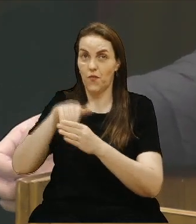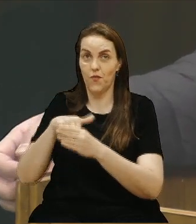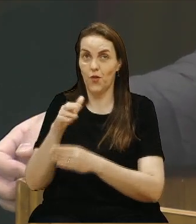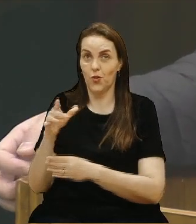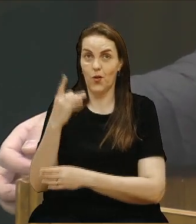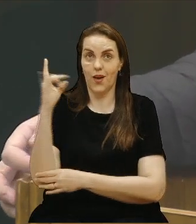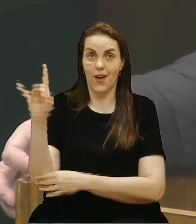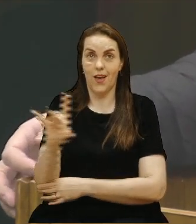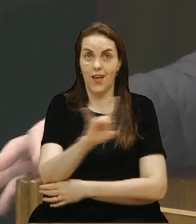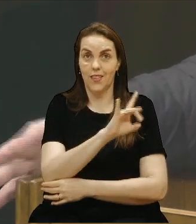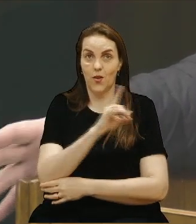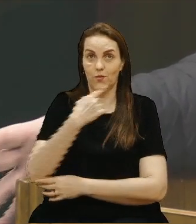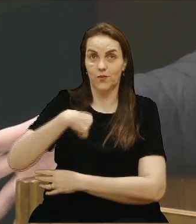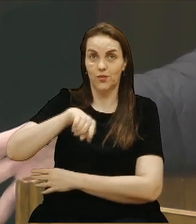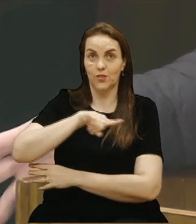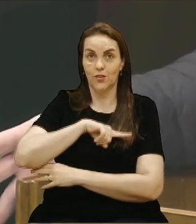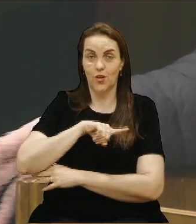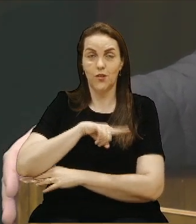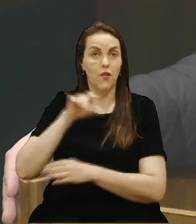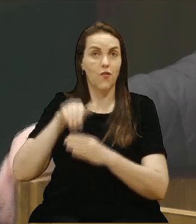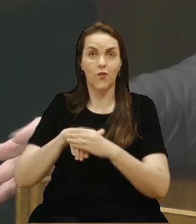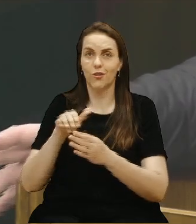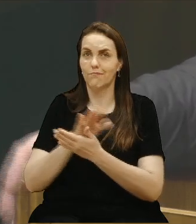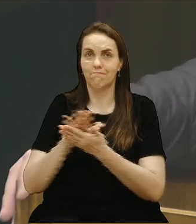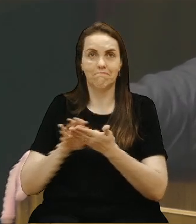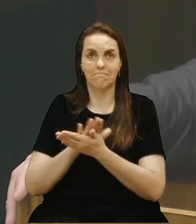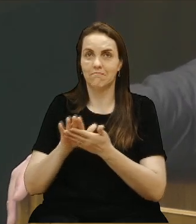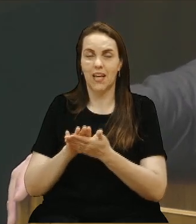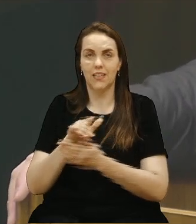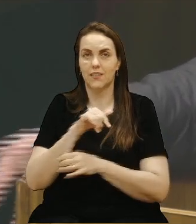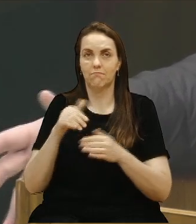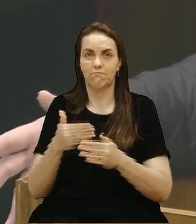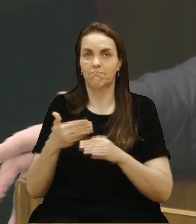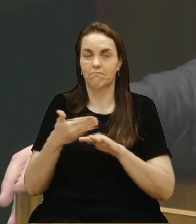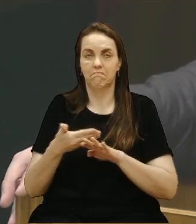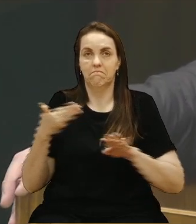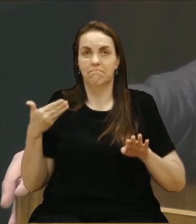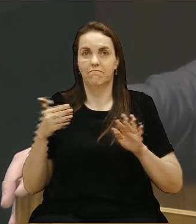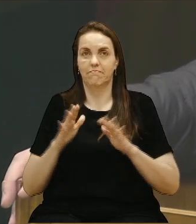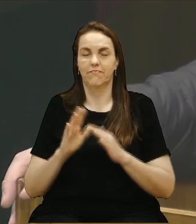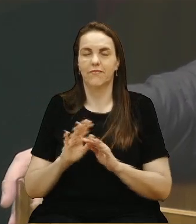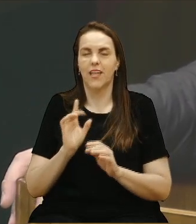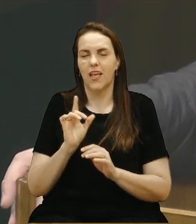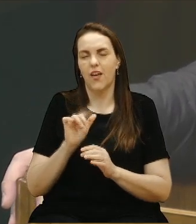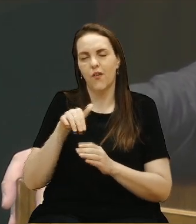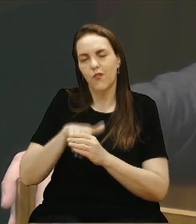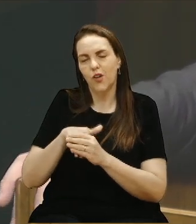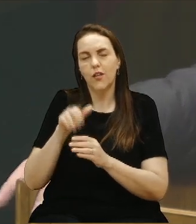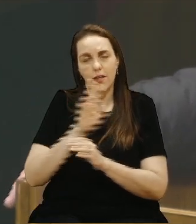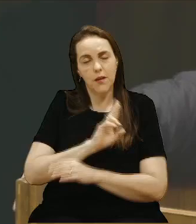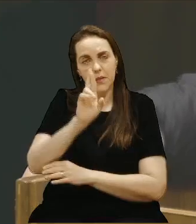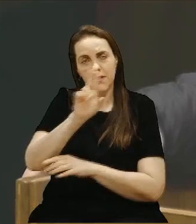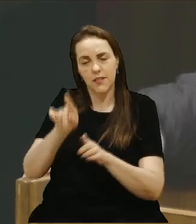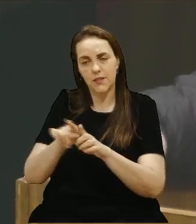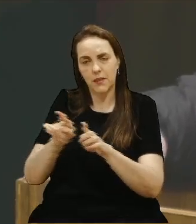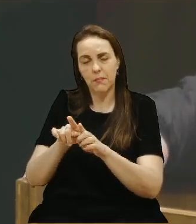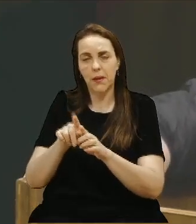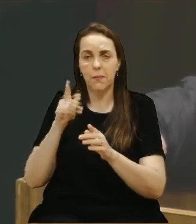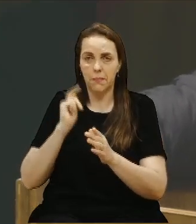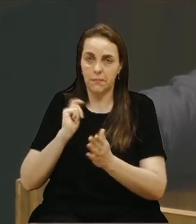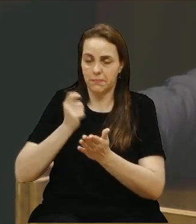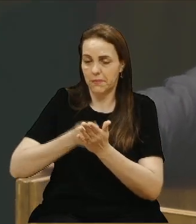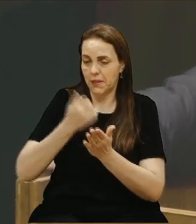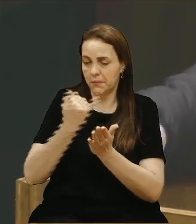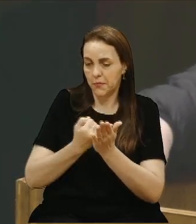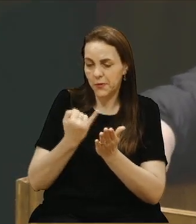de nós, quem não votou em ninguém, né, quem se absteve do seu voto também é representado, porque, afinal de contas, é um contribuinte, um pagador de